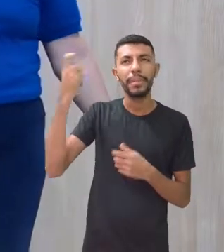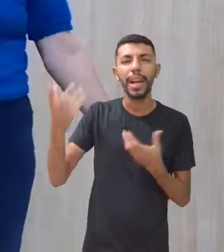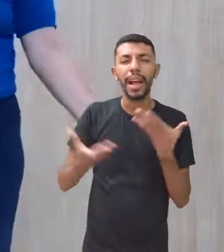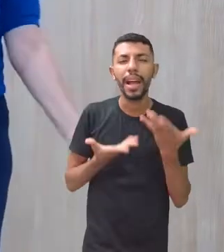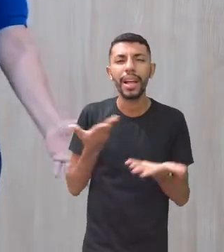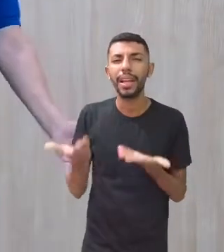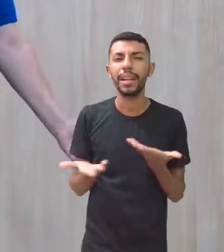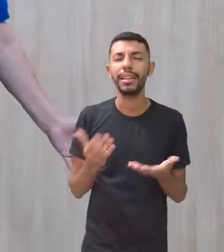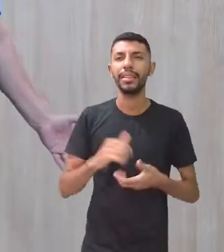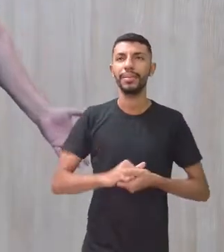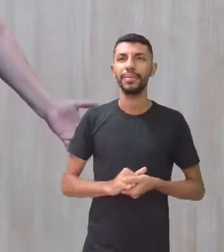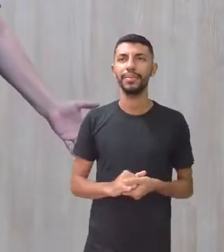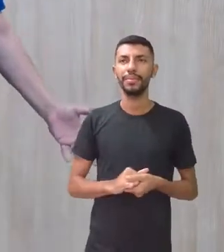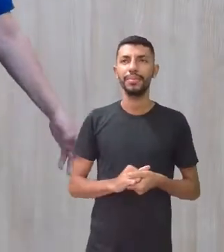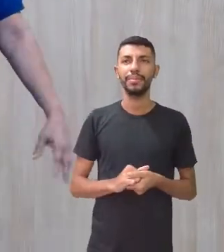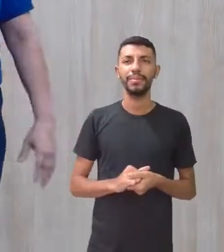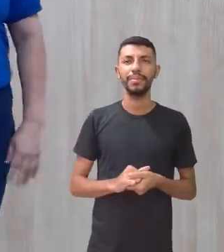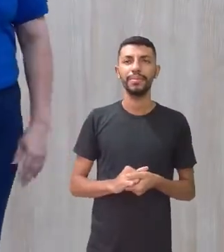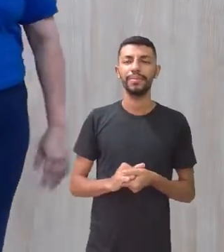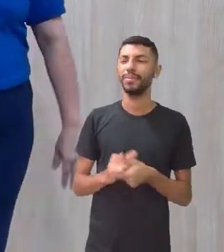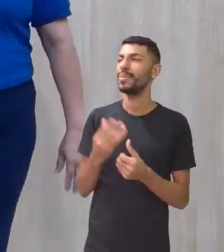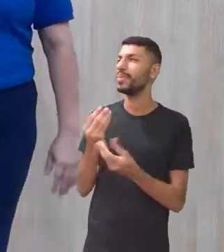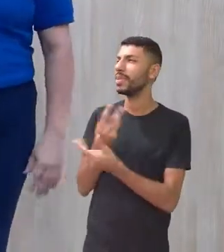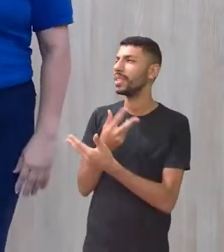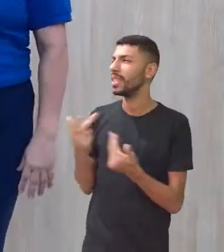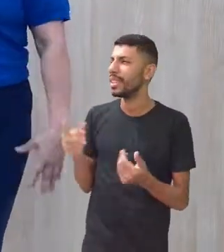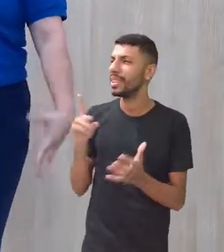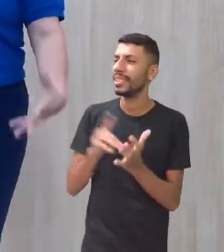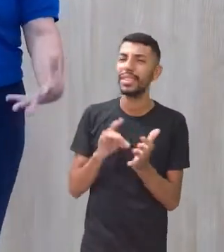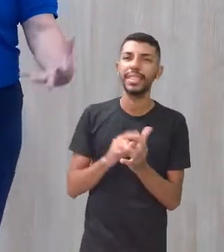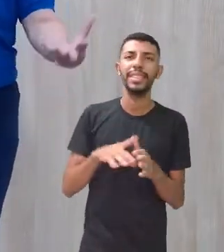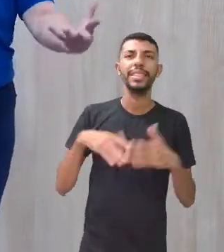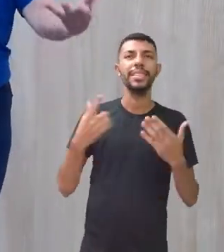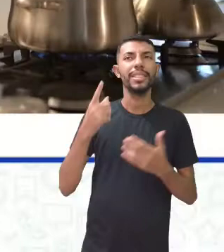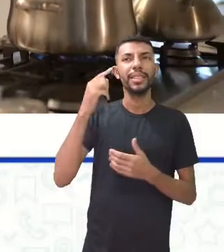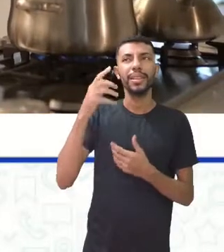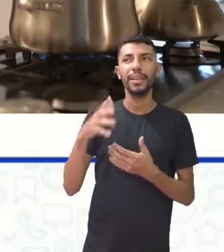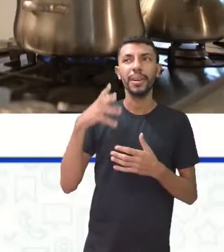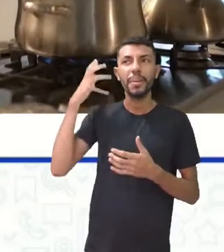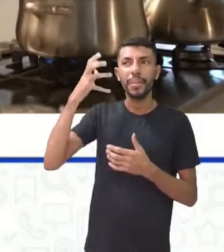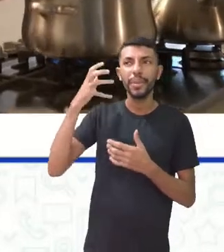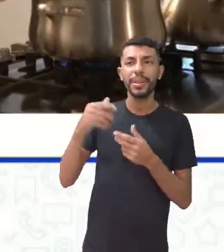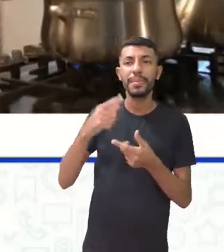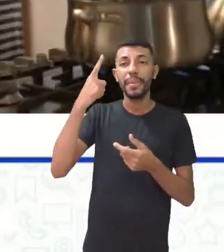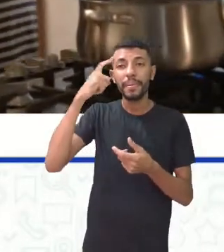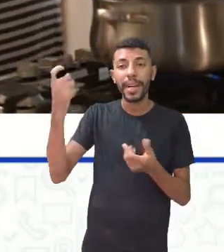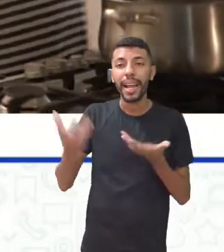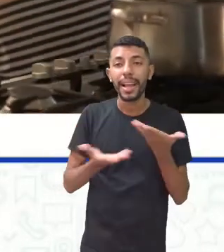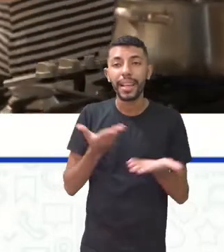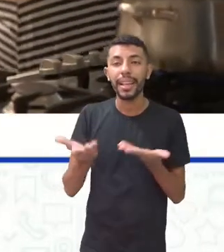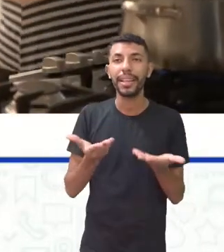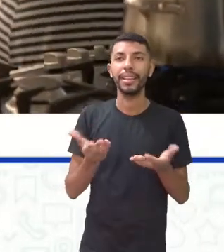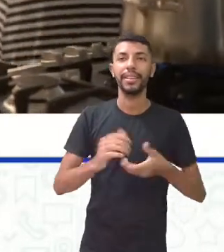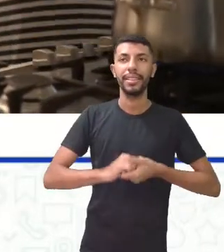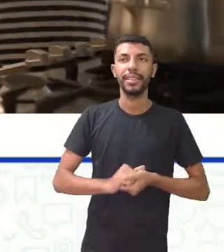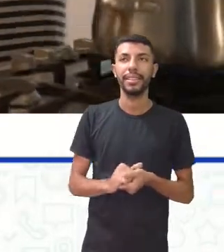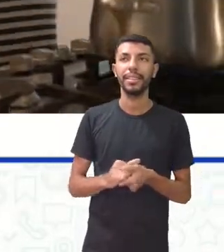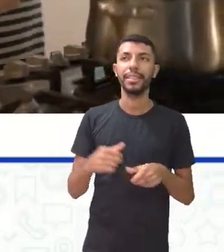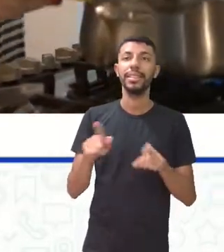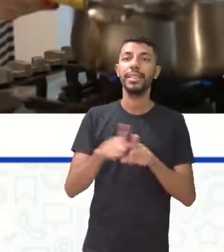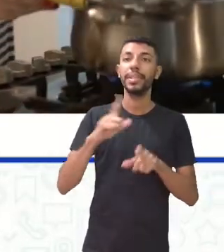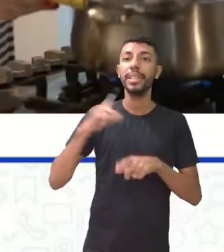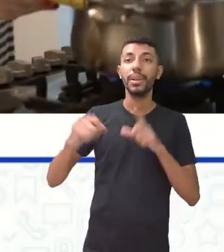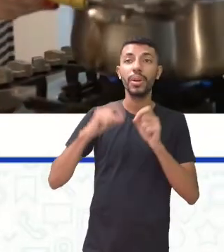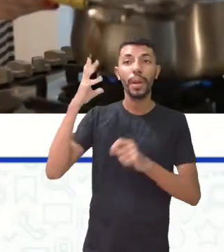a música? Serve para muita coisa, não é, Vilma? Para que serve essa coisa? Hoje tem até a musicoterapia,